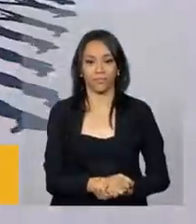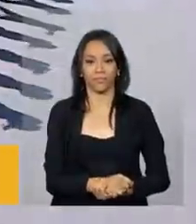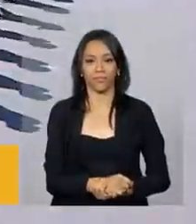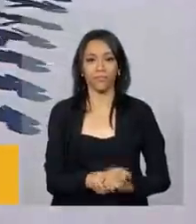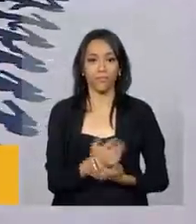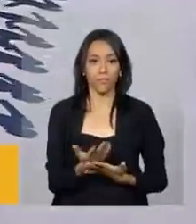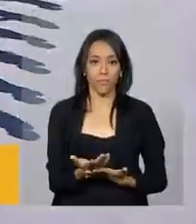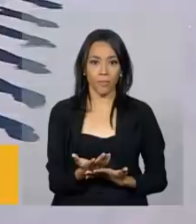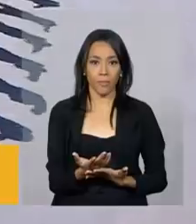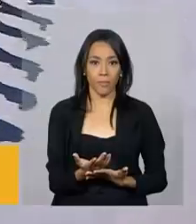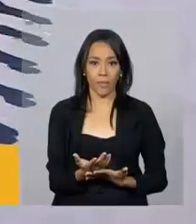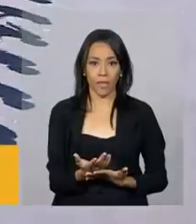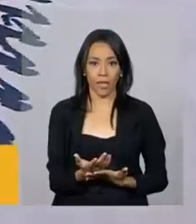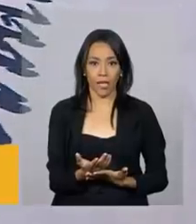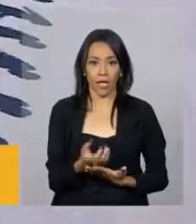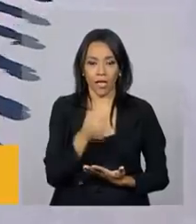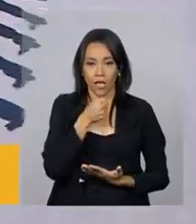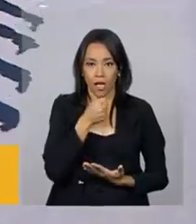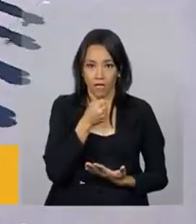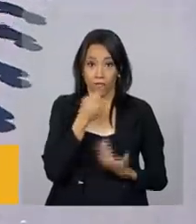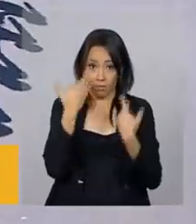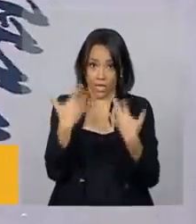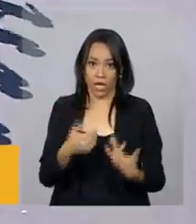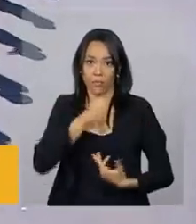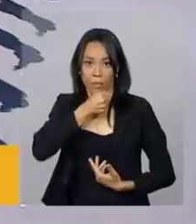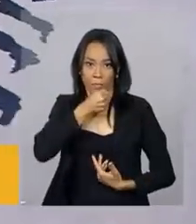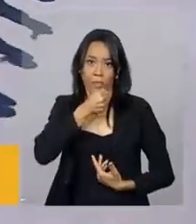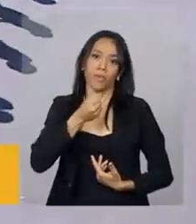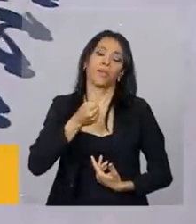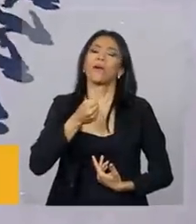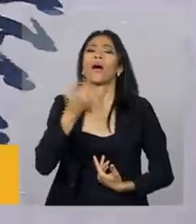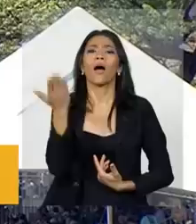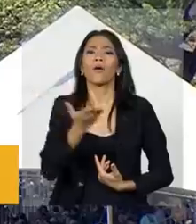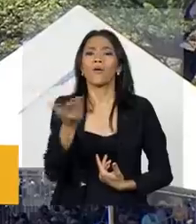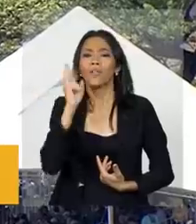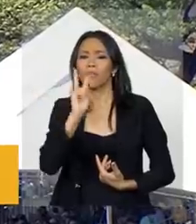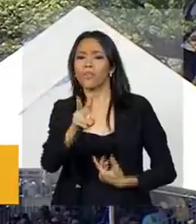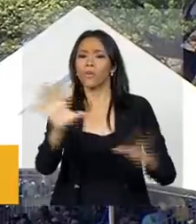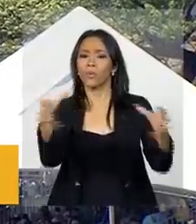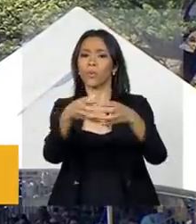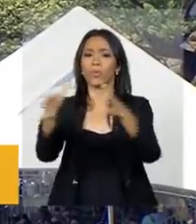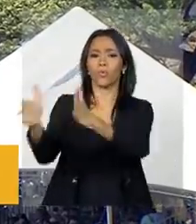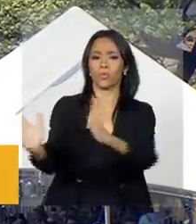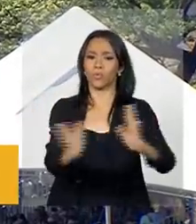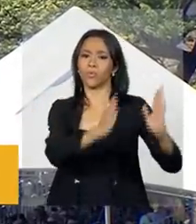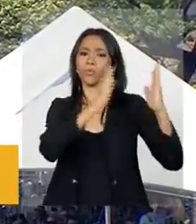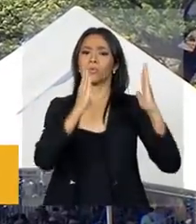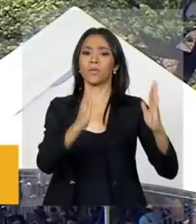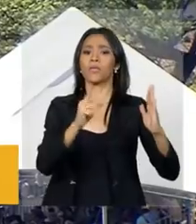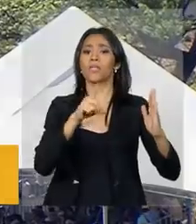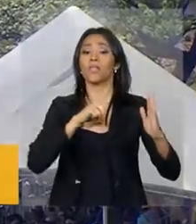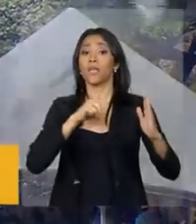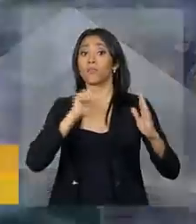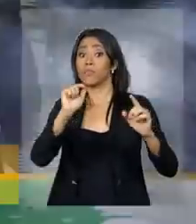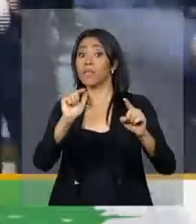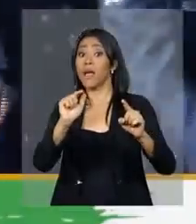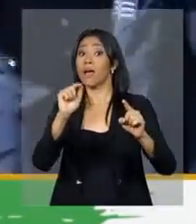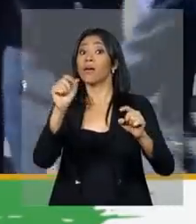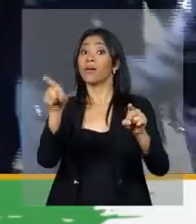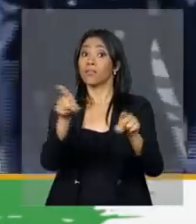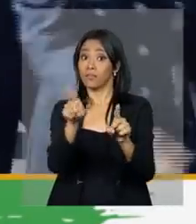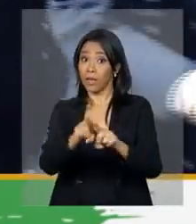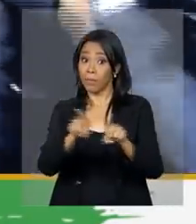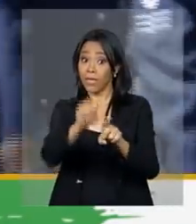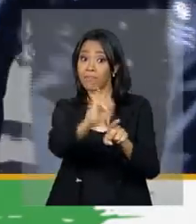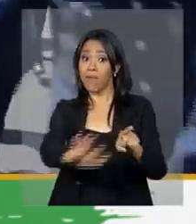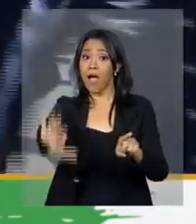Bom, a gente está vendo aqui, Major Ribeiro, a gente está vendo aqui a Força Aérea Brasileira em Brasília e também temos imagens lá do Rio de Janeiro.